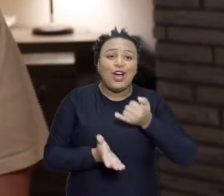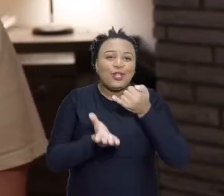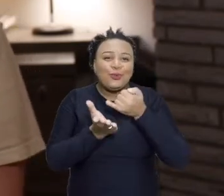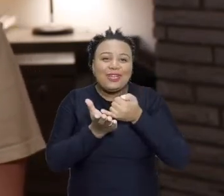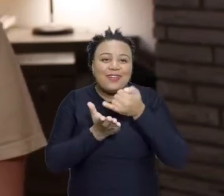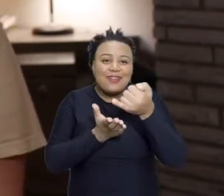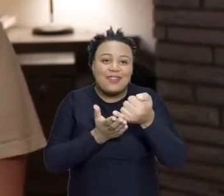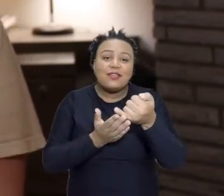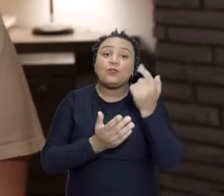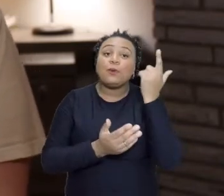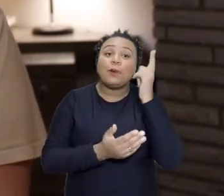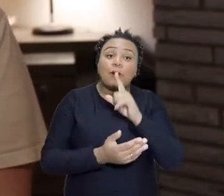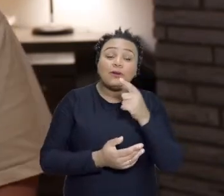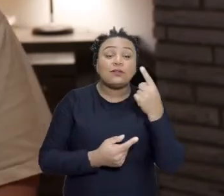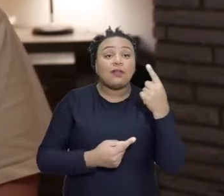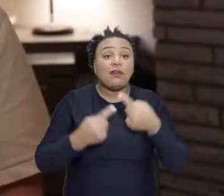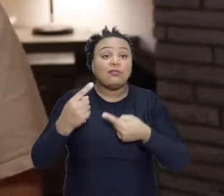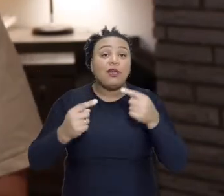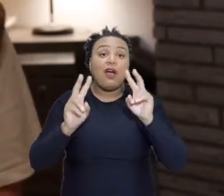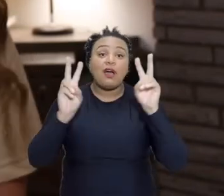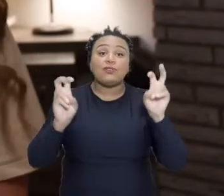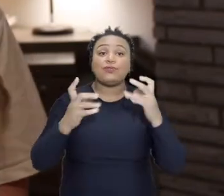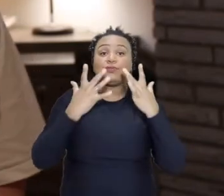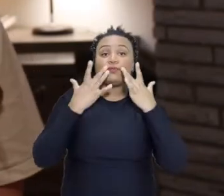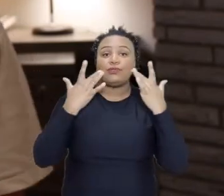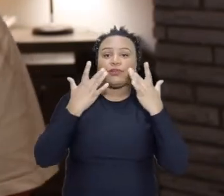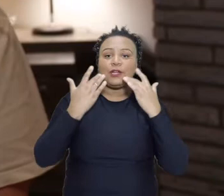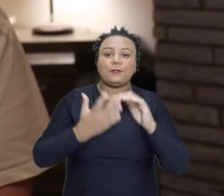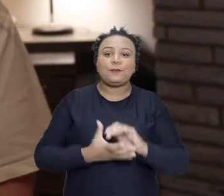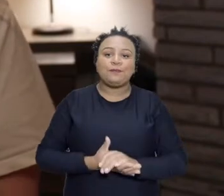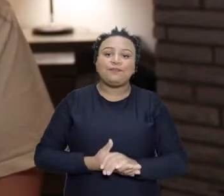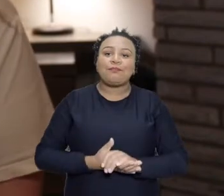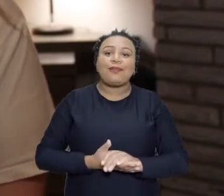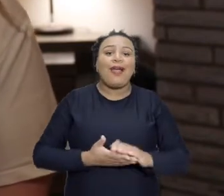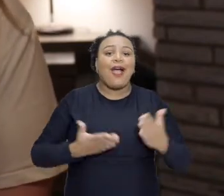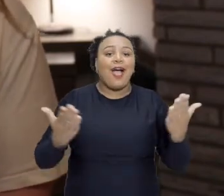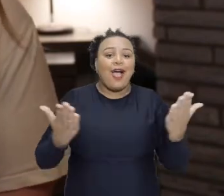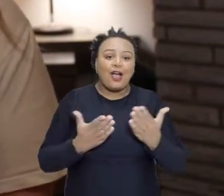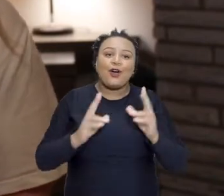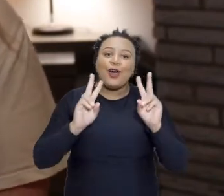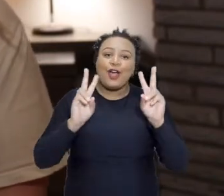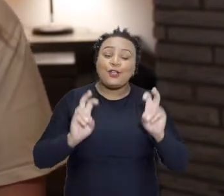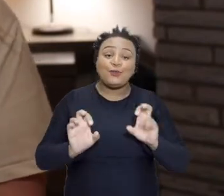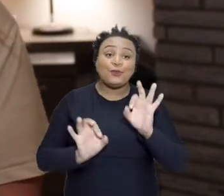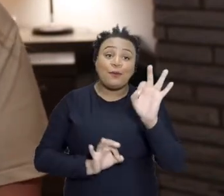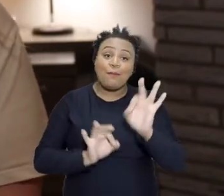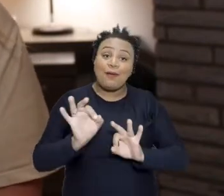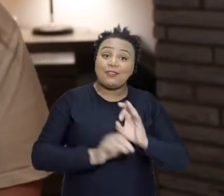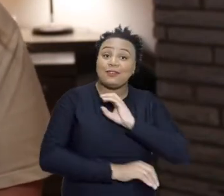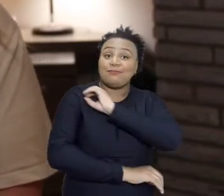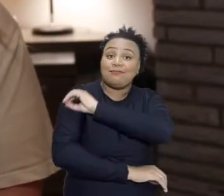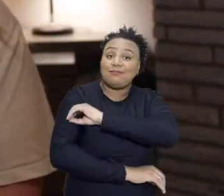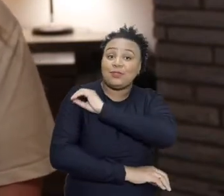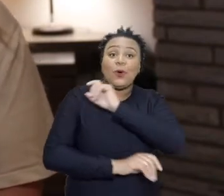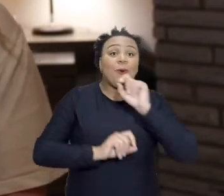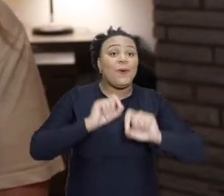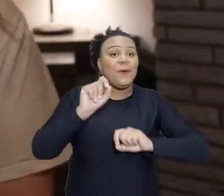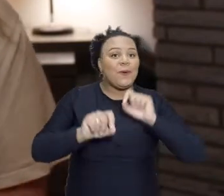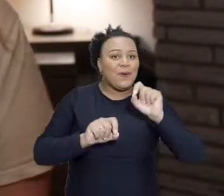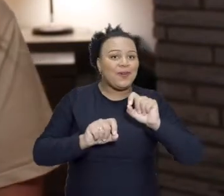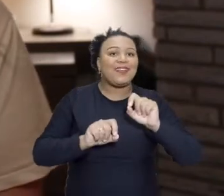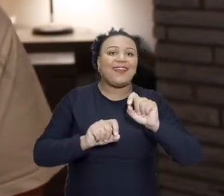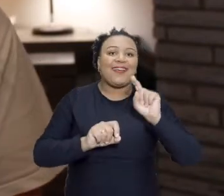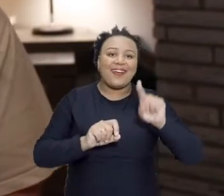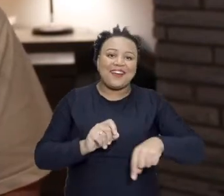para tratar com o teatro. Agora entrando na parte de planejamento de oficinas, né? Realmente no que a gente